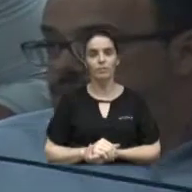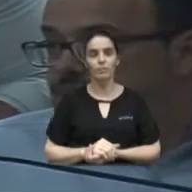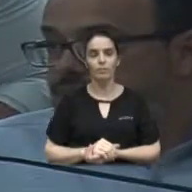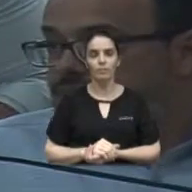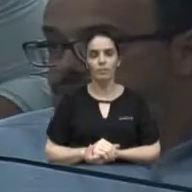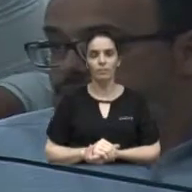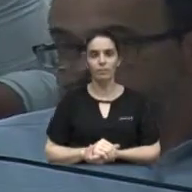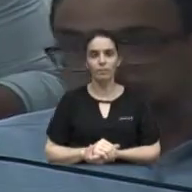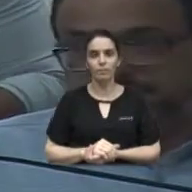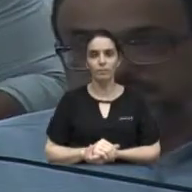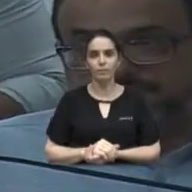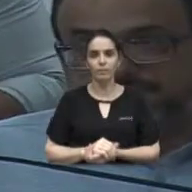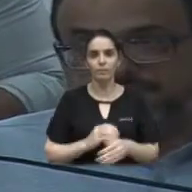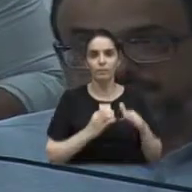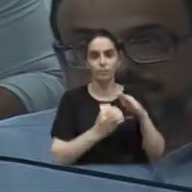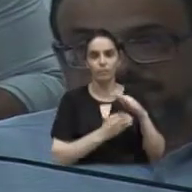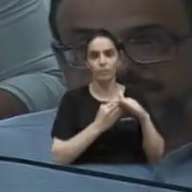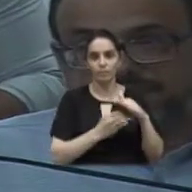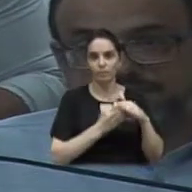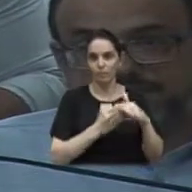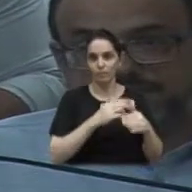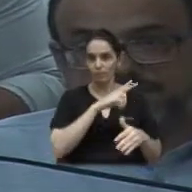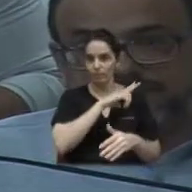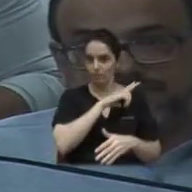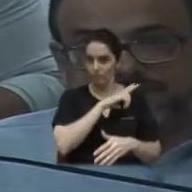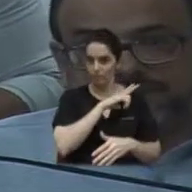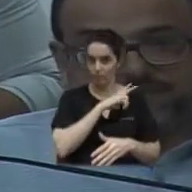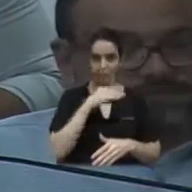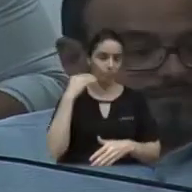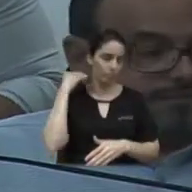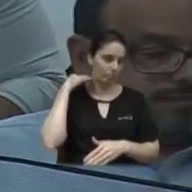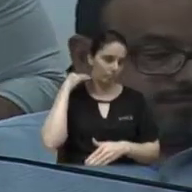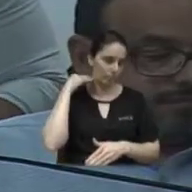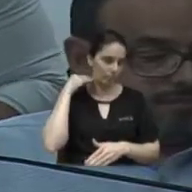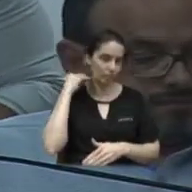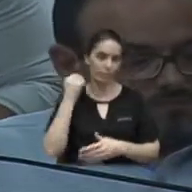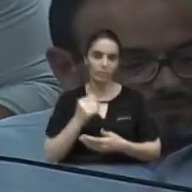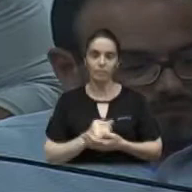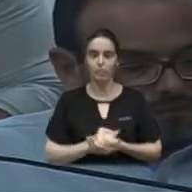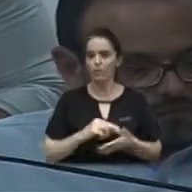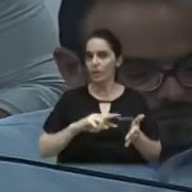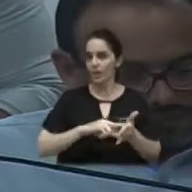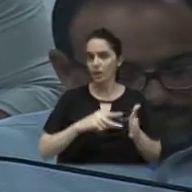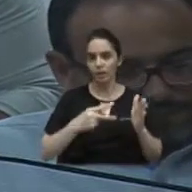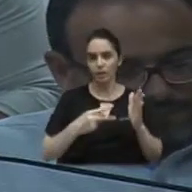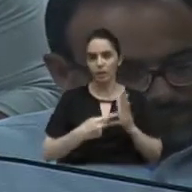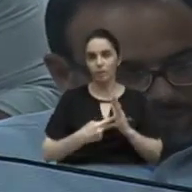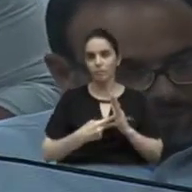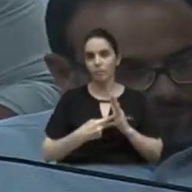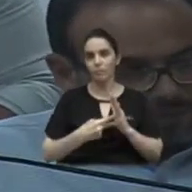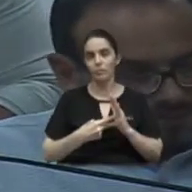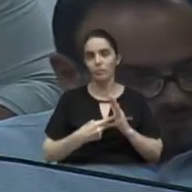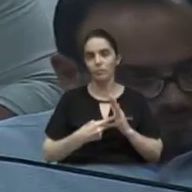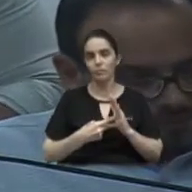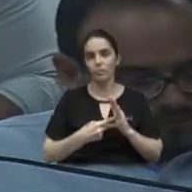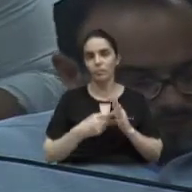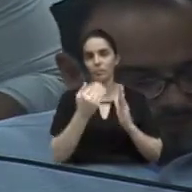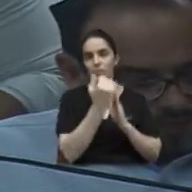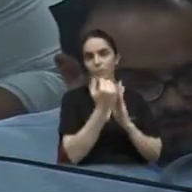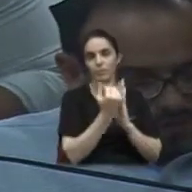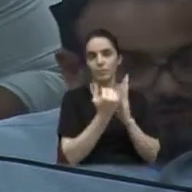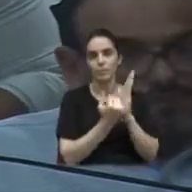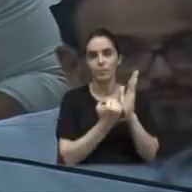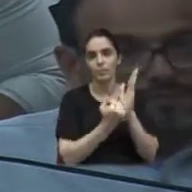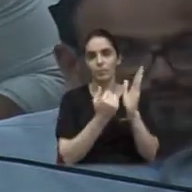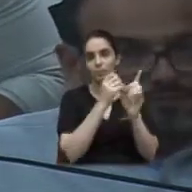a privatização dos bancos, das estatais, ela não quer dizer que os programas sociais não